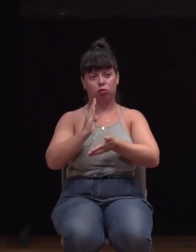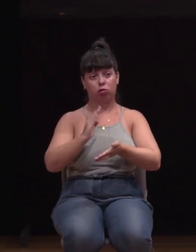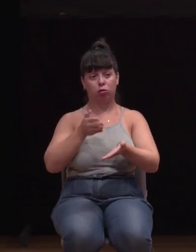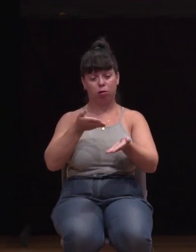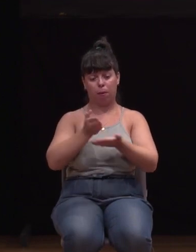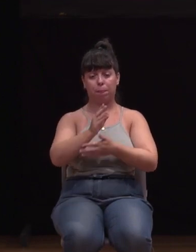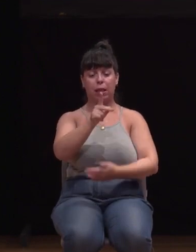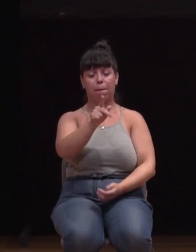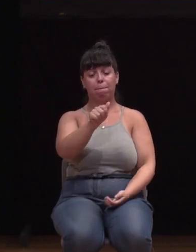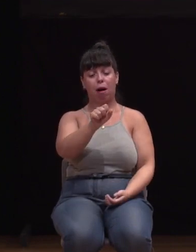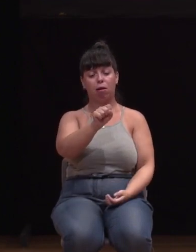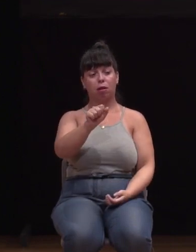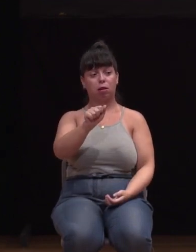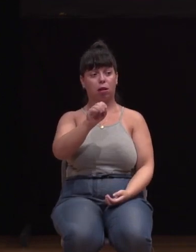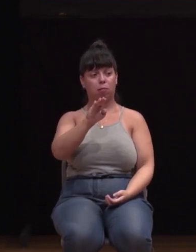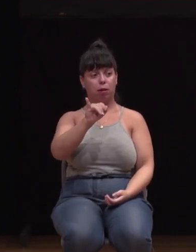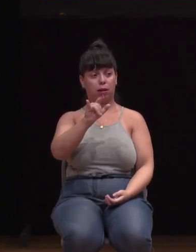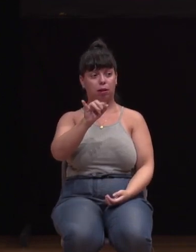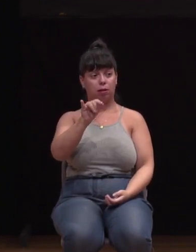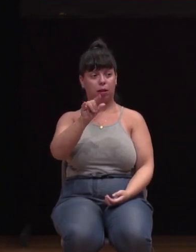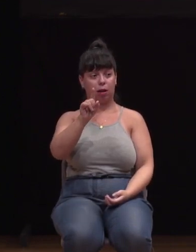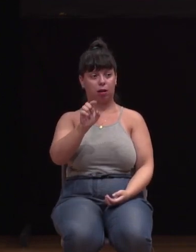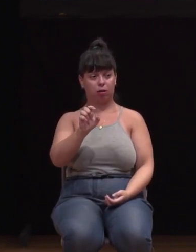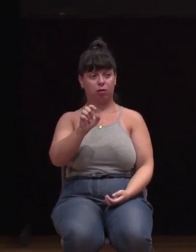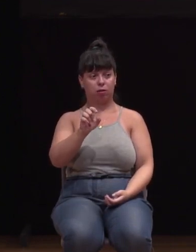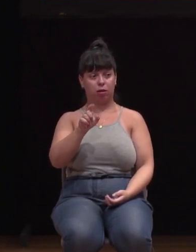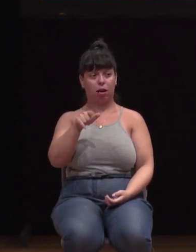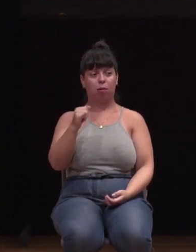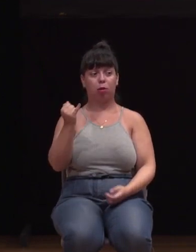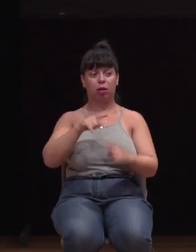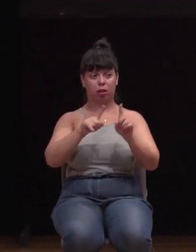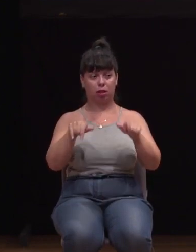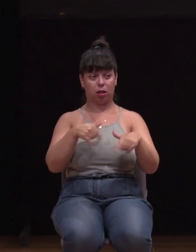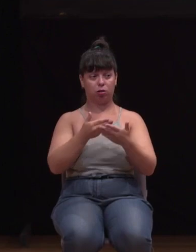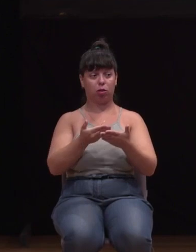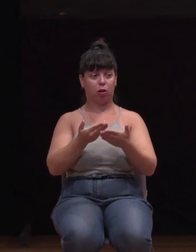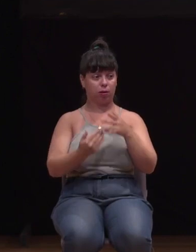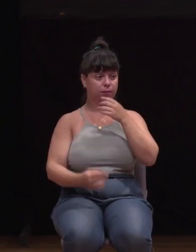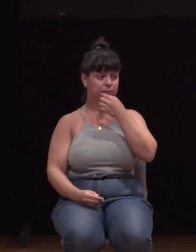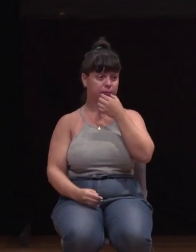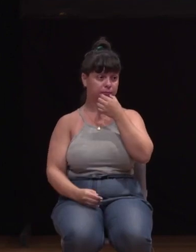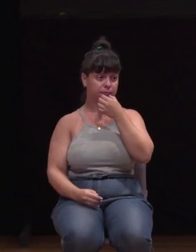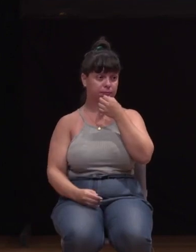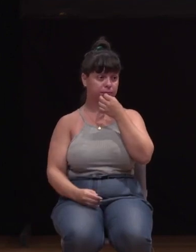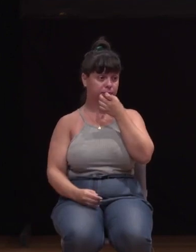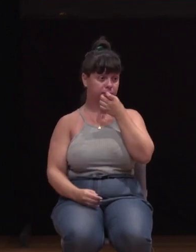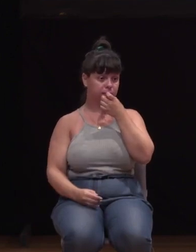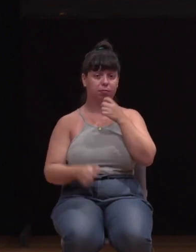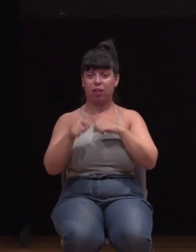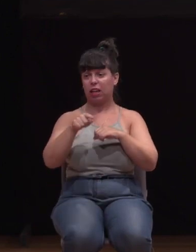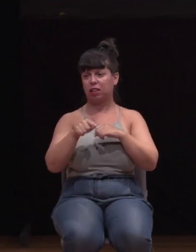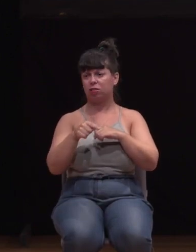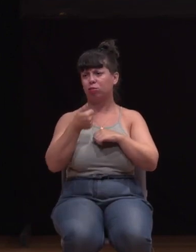conceito aí que é importante falar em sala de aula, buscar e tudo mais. Bom, acho que é